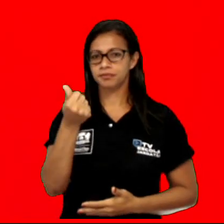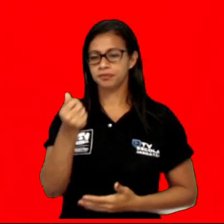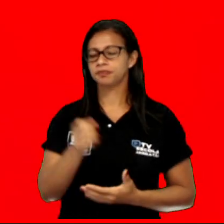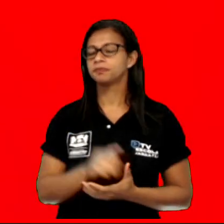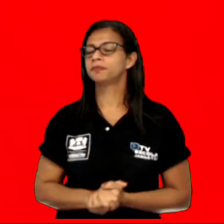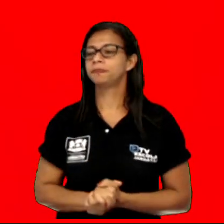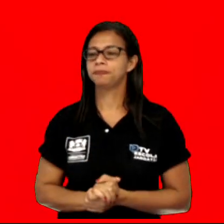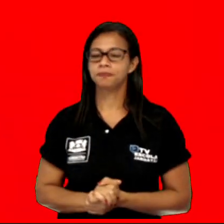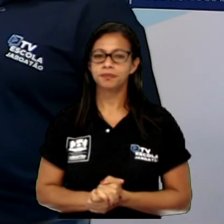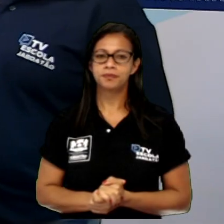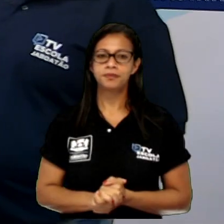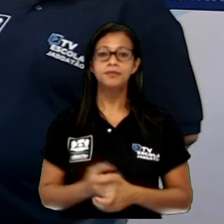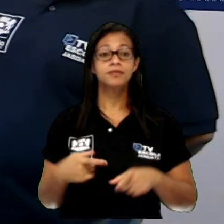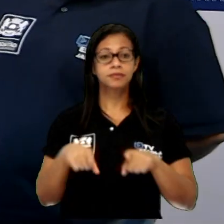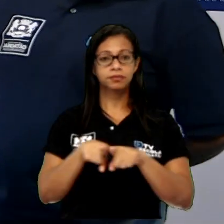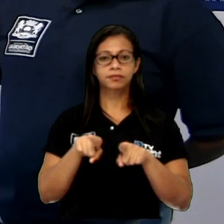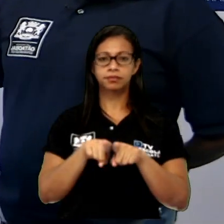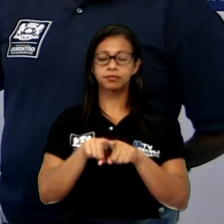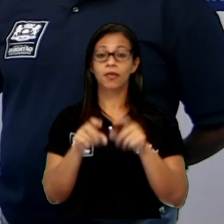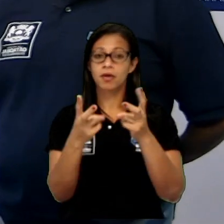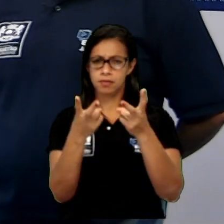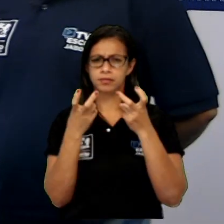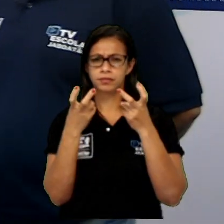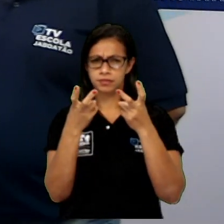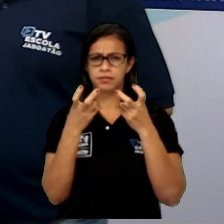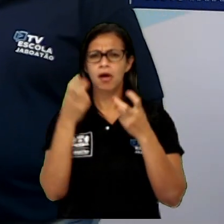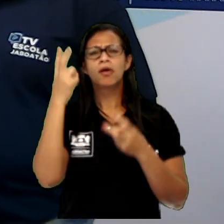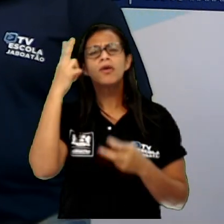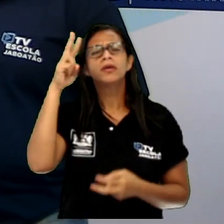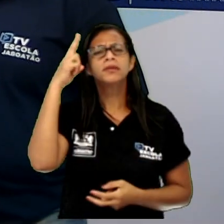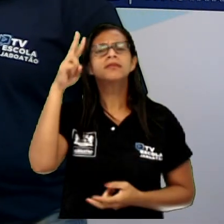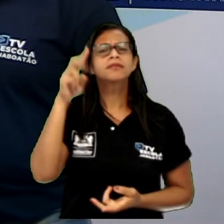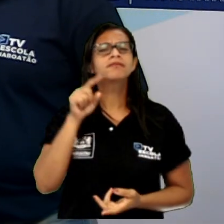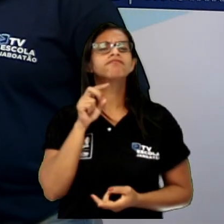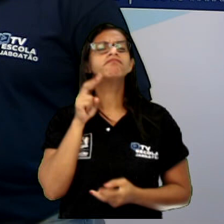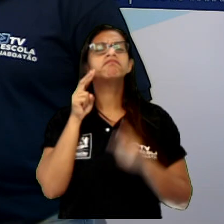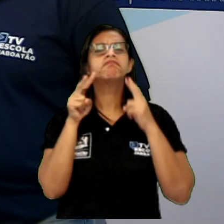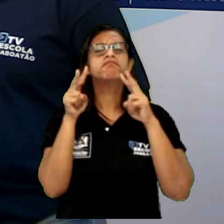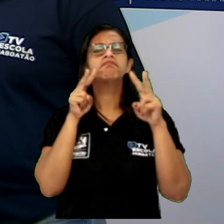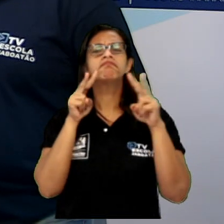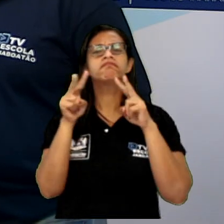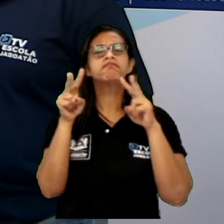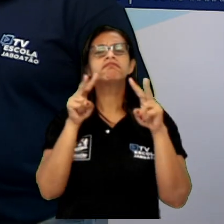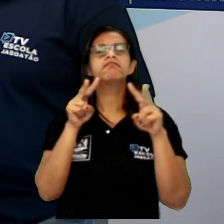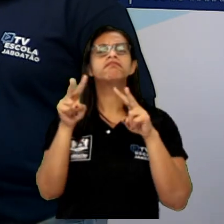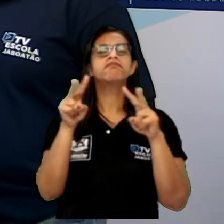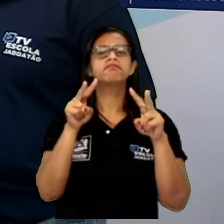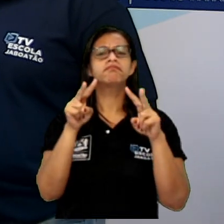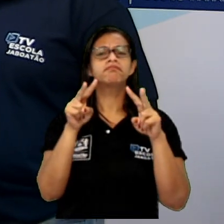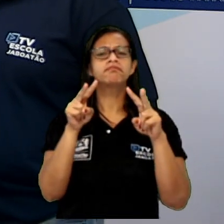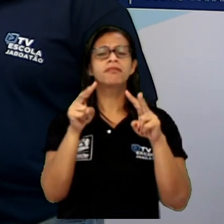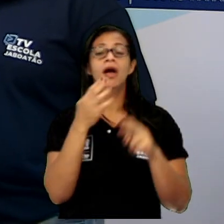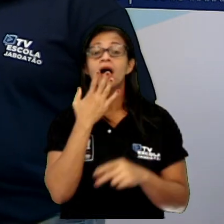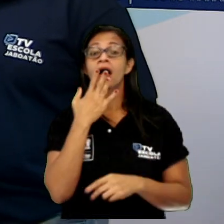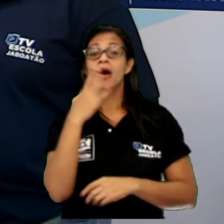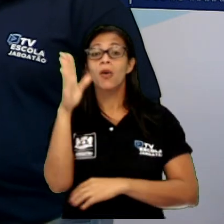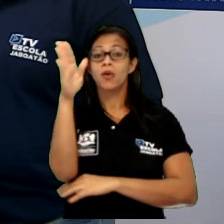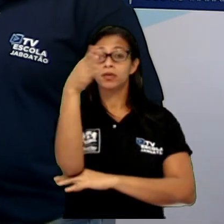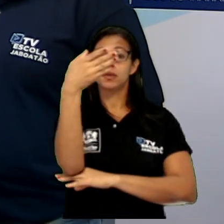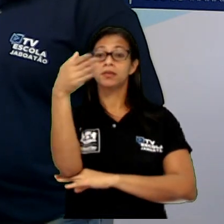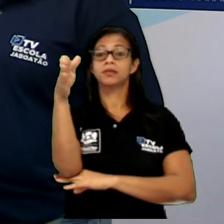vai ver, vocês estão percebendo, né, o que lembra vocês? A cor da Revolução Francesa, da bandeira, né, o